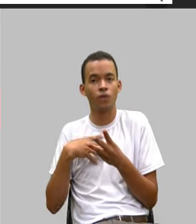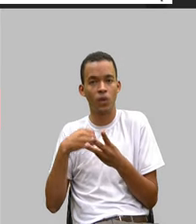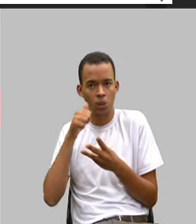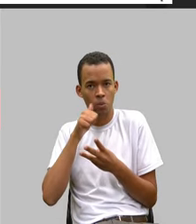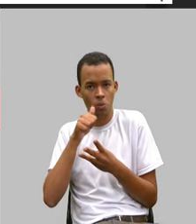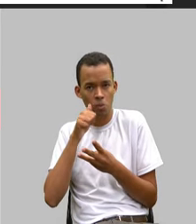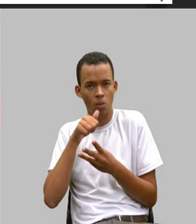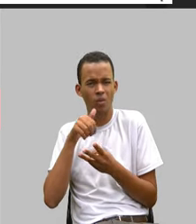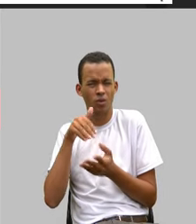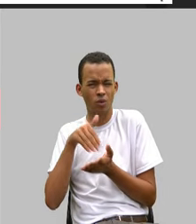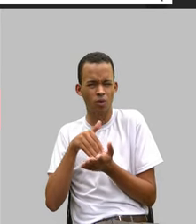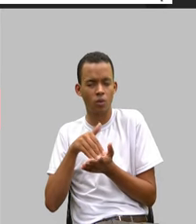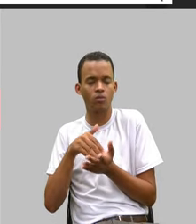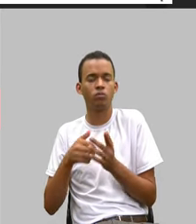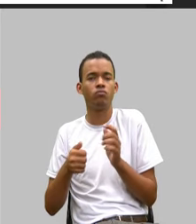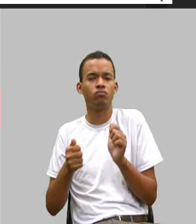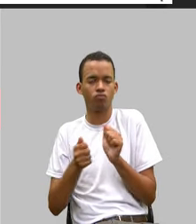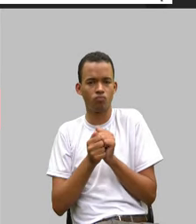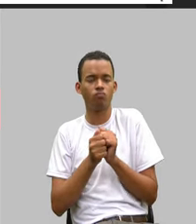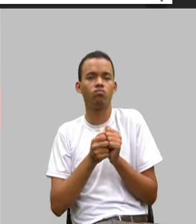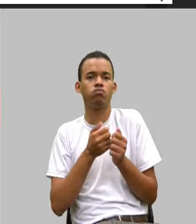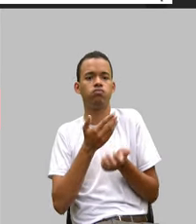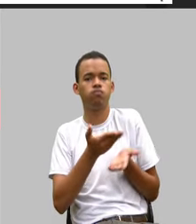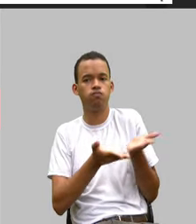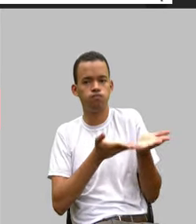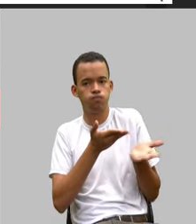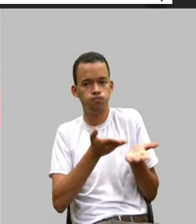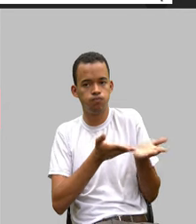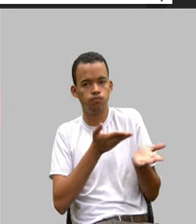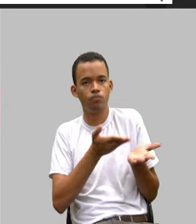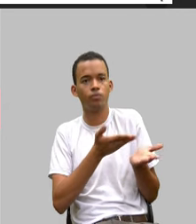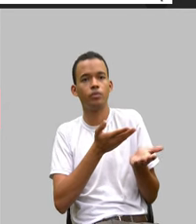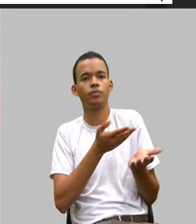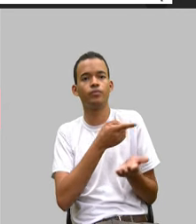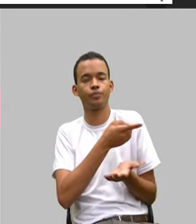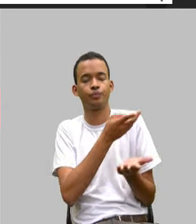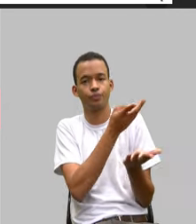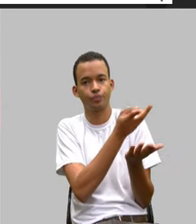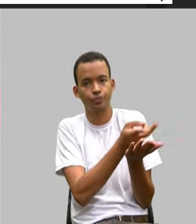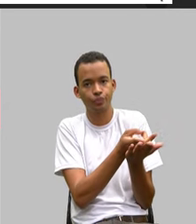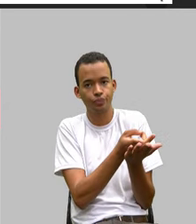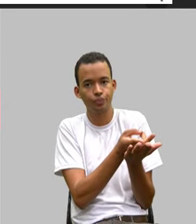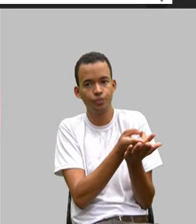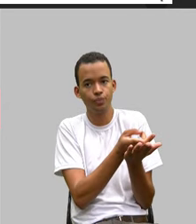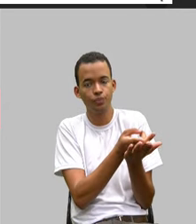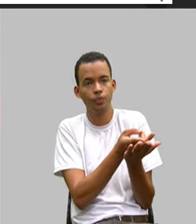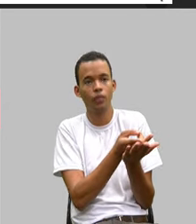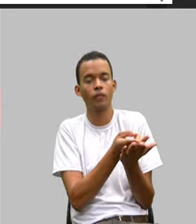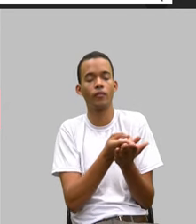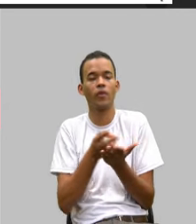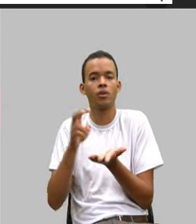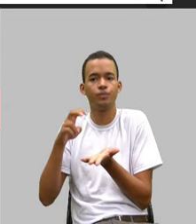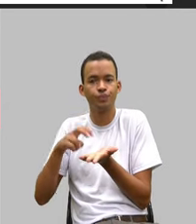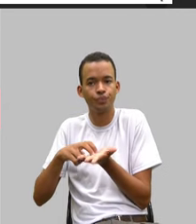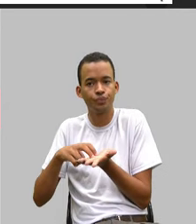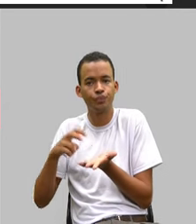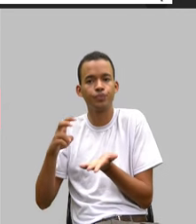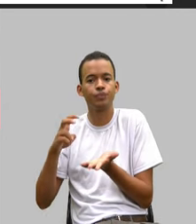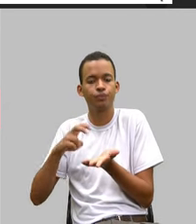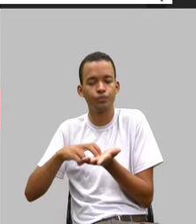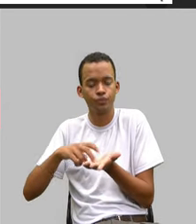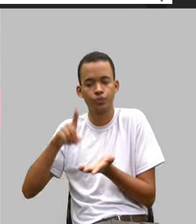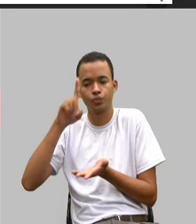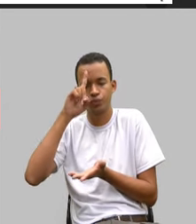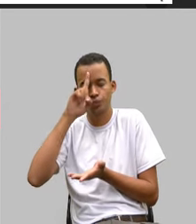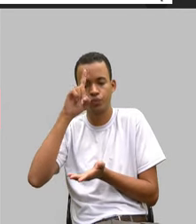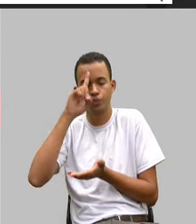a a acompanhar o Samuel ali de todas as manhãs os neurologistas passavam e davam para